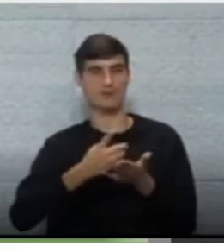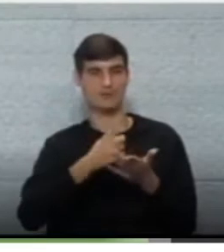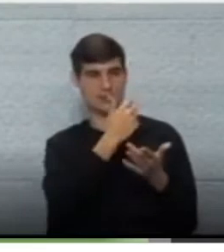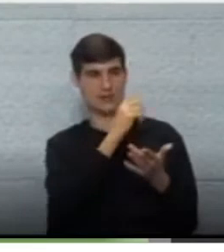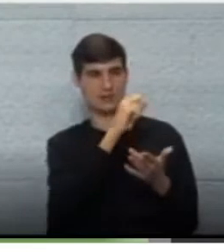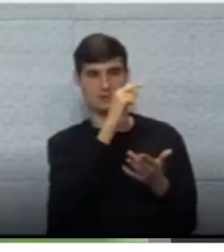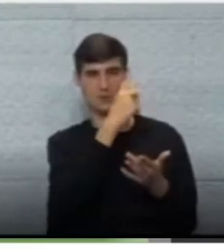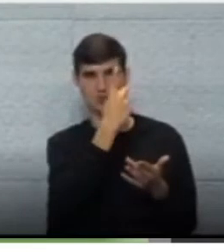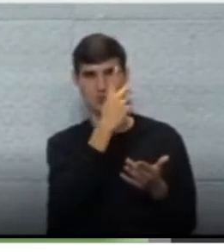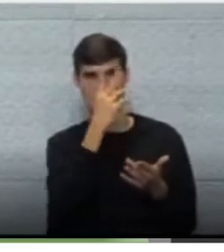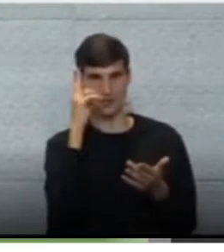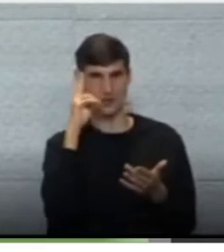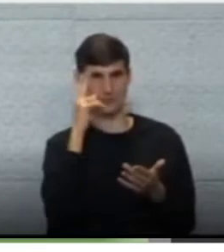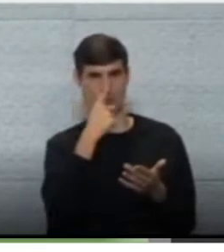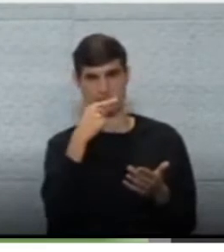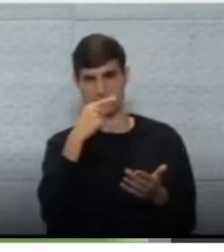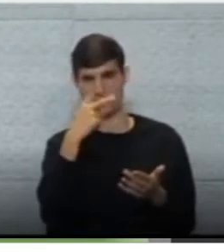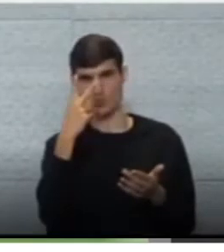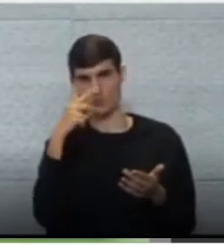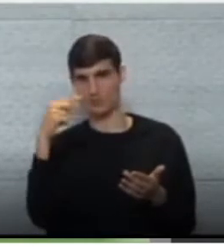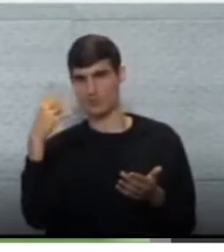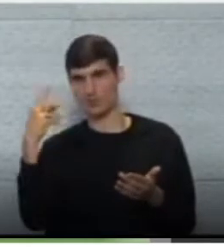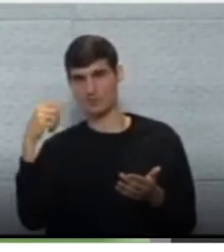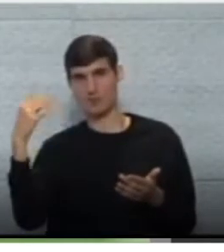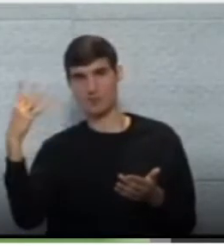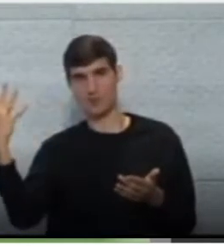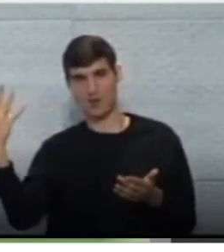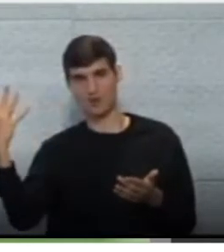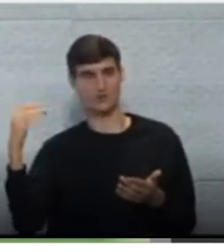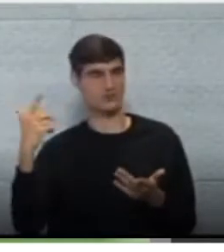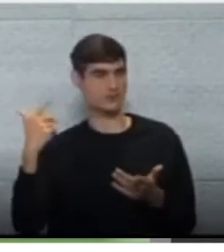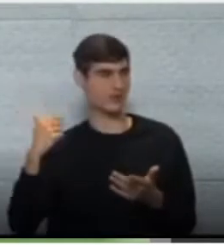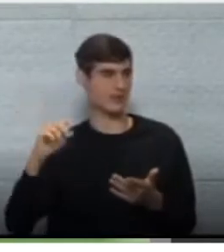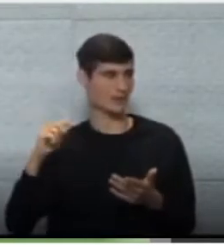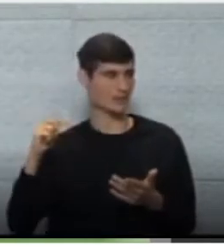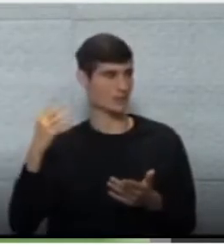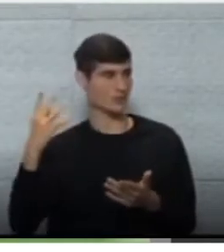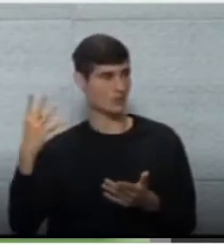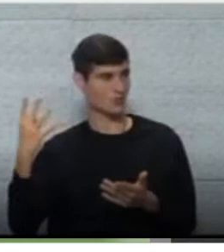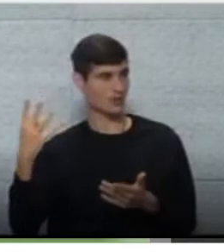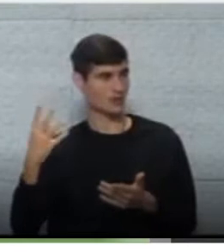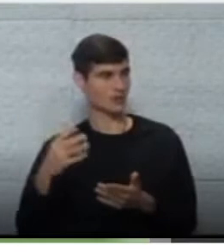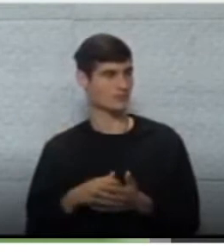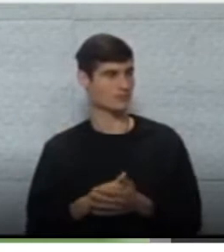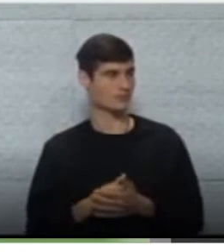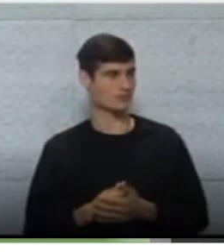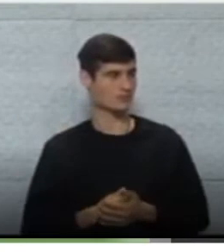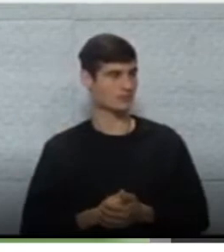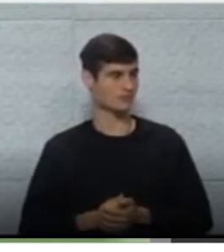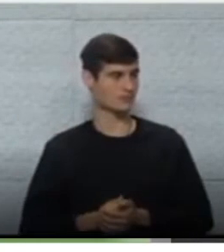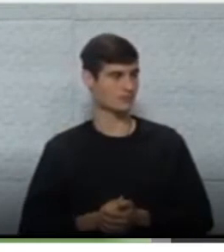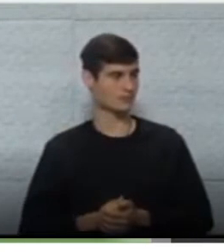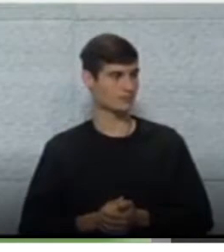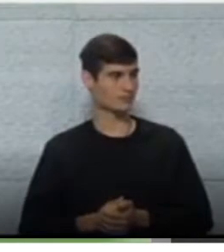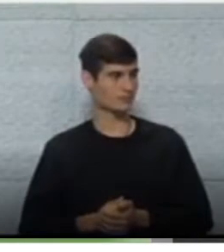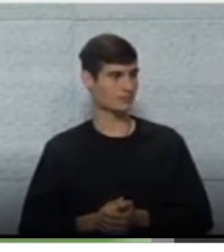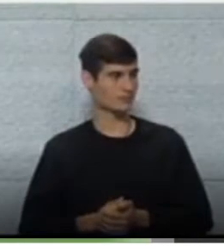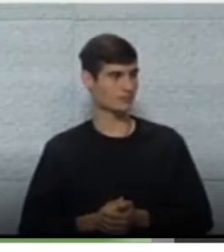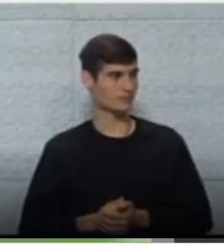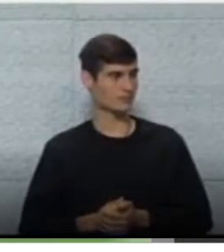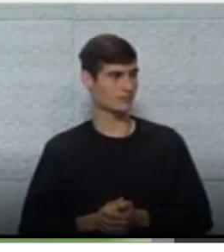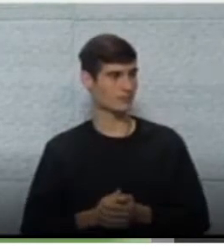foi de 10 a menos 4. Na verdade, aqui, pessoal, o fator de diluição foi